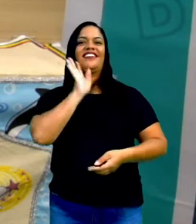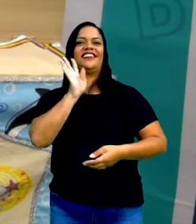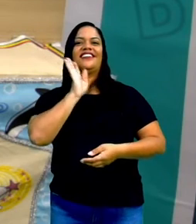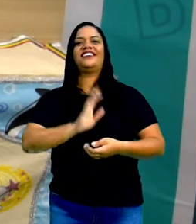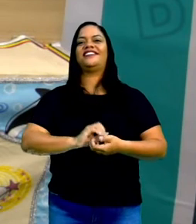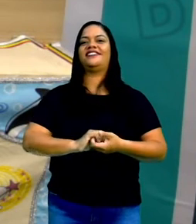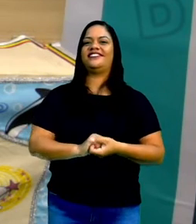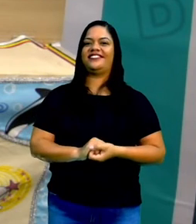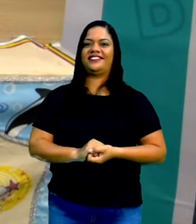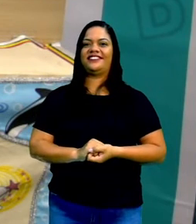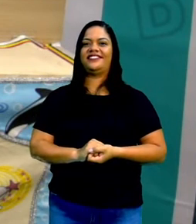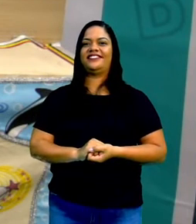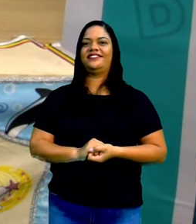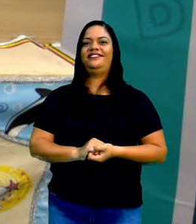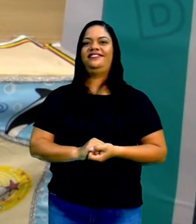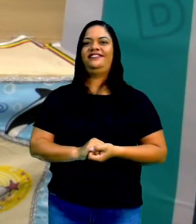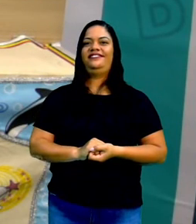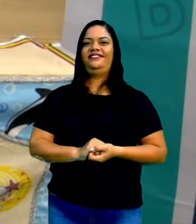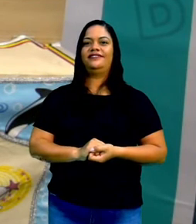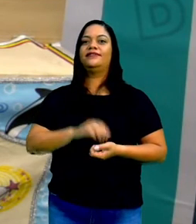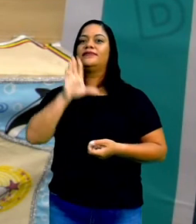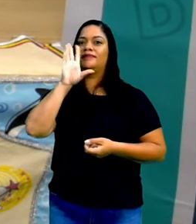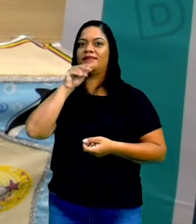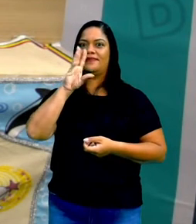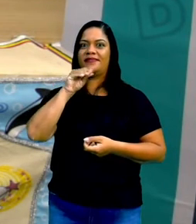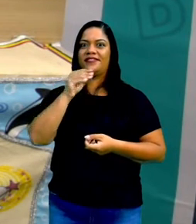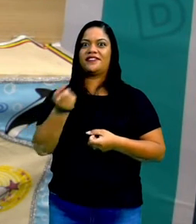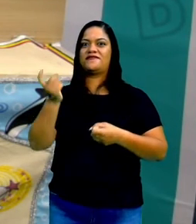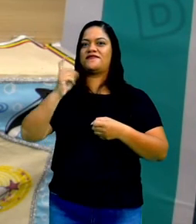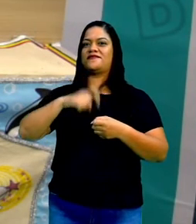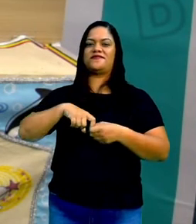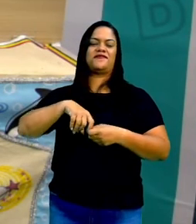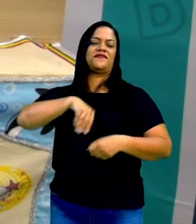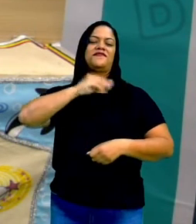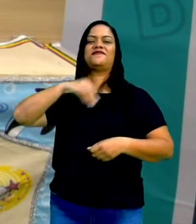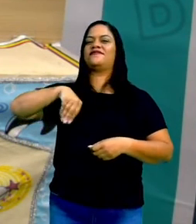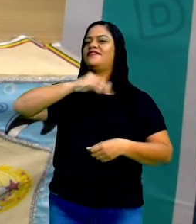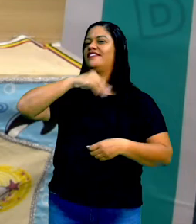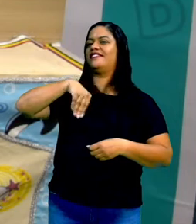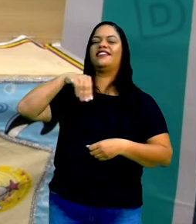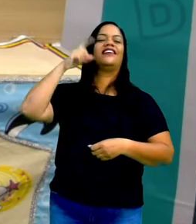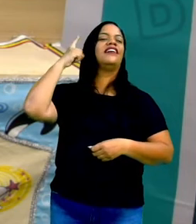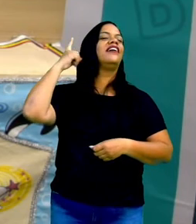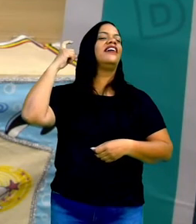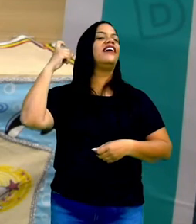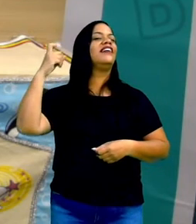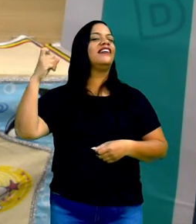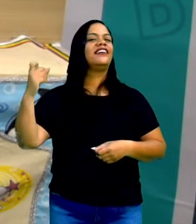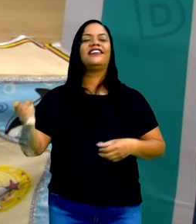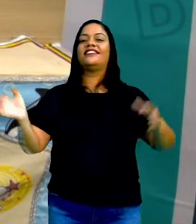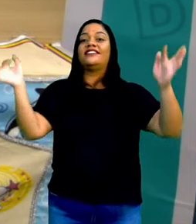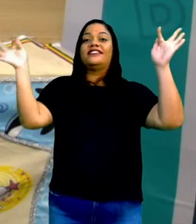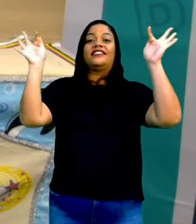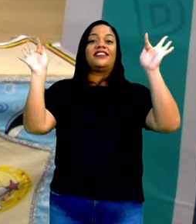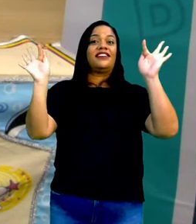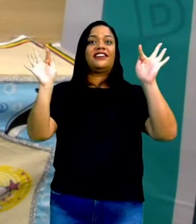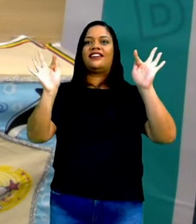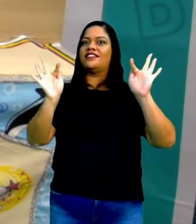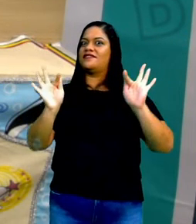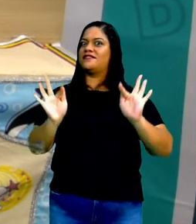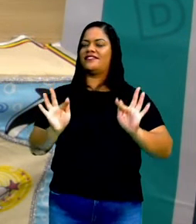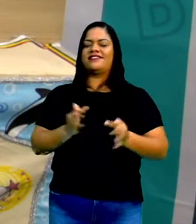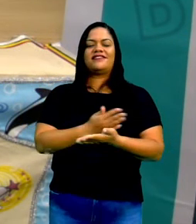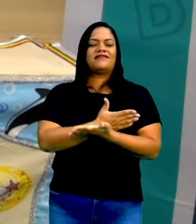legal. Então, o patinho voltou a chacoalhar e ficou tão feliz